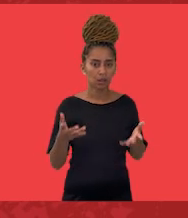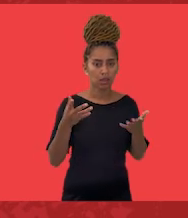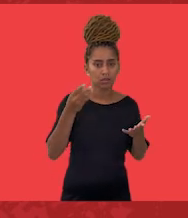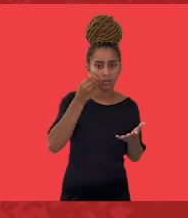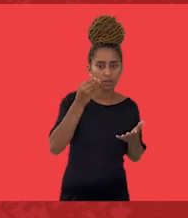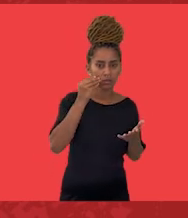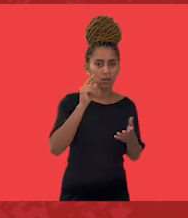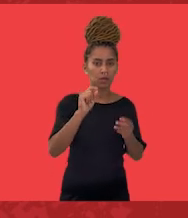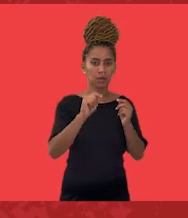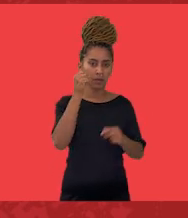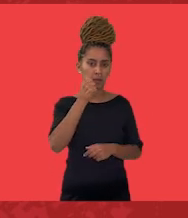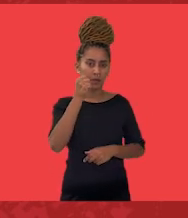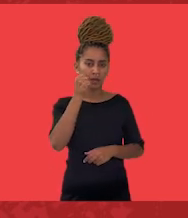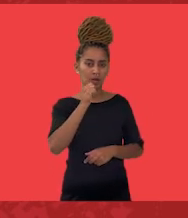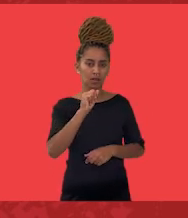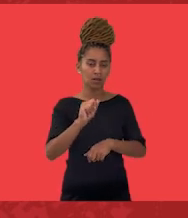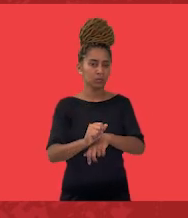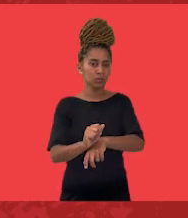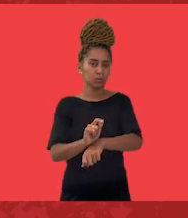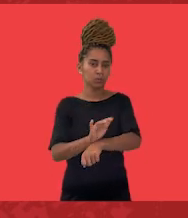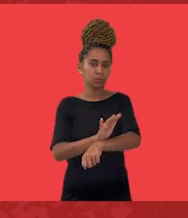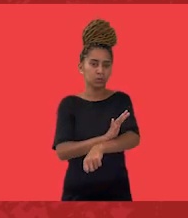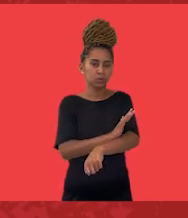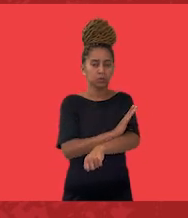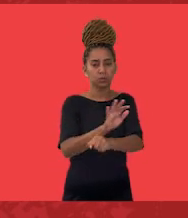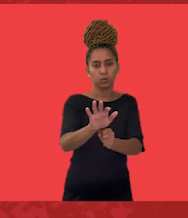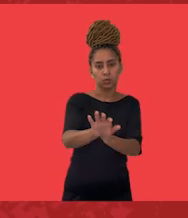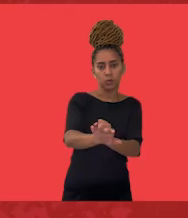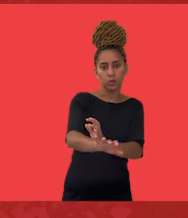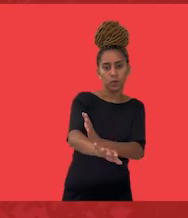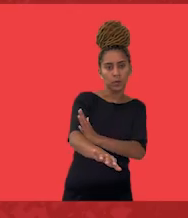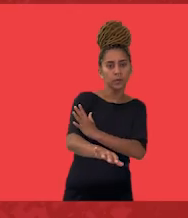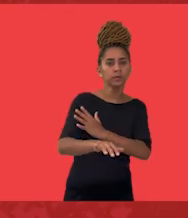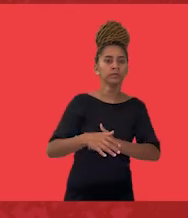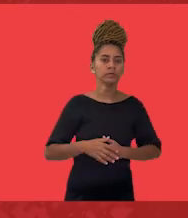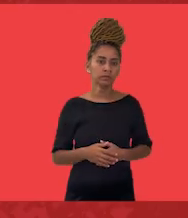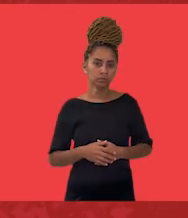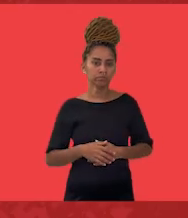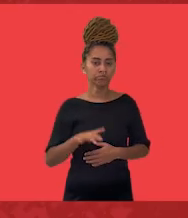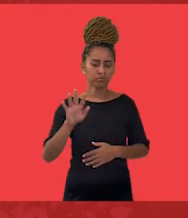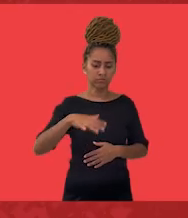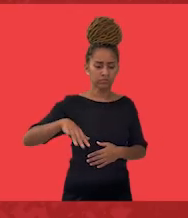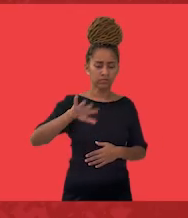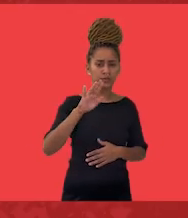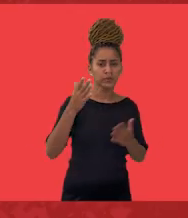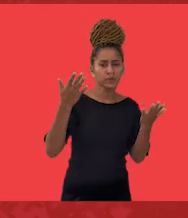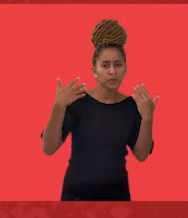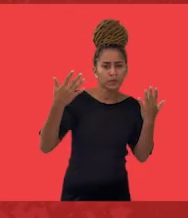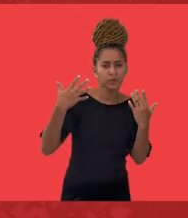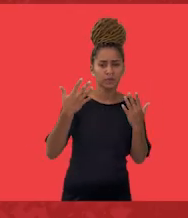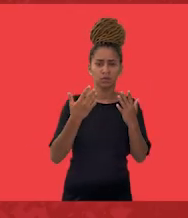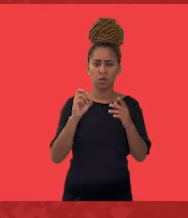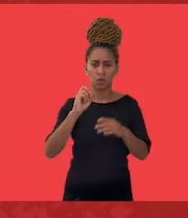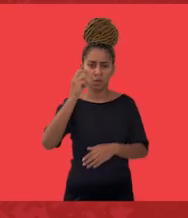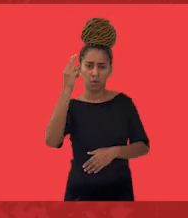Dar ao corpo uma possibilidade, disse alguém em um tempo futuro.